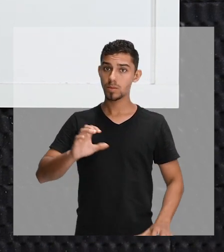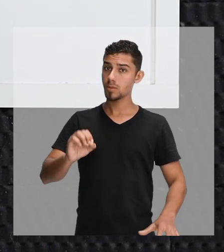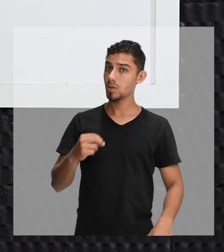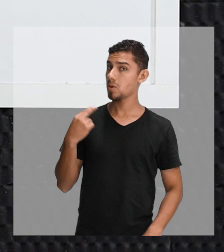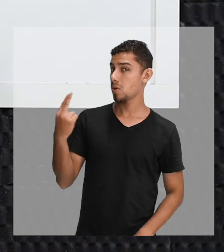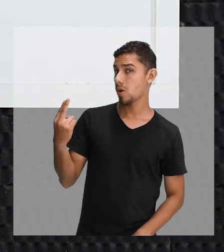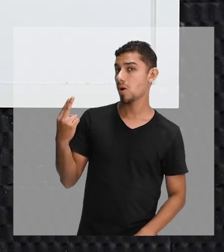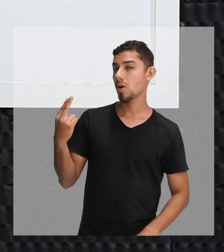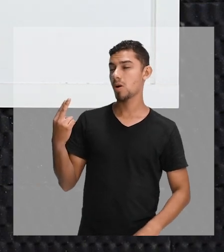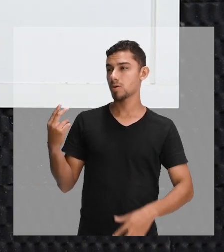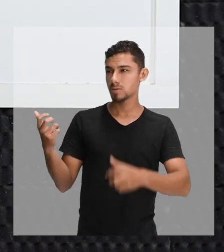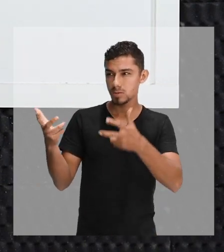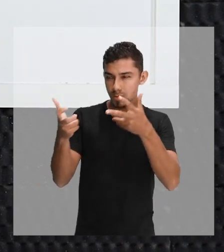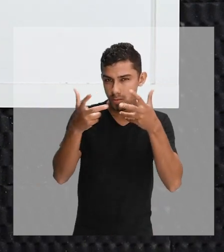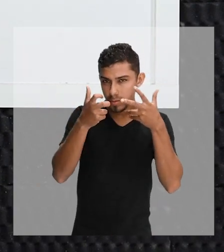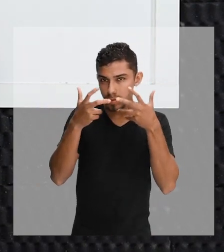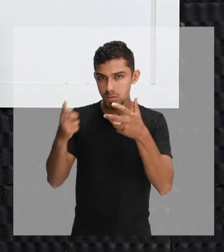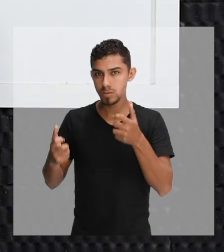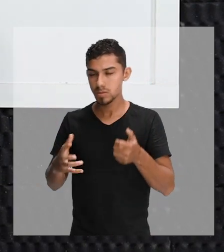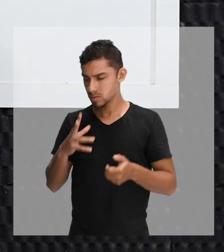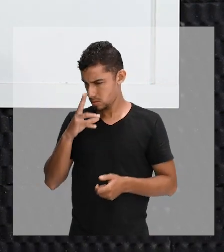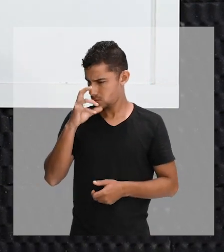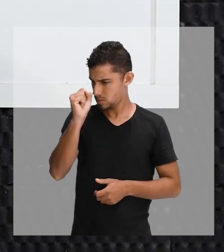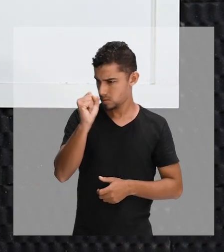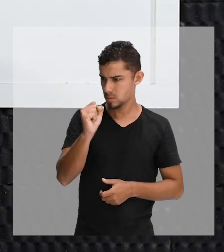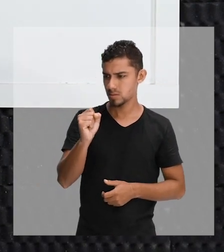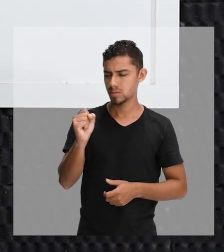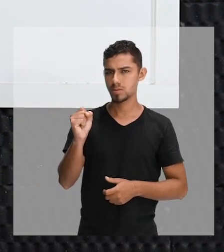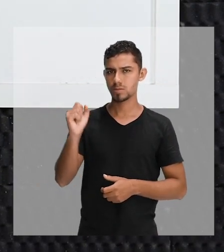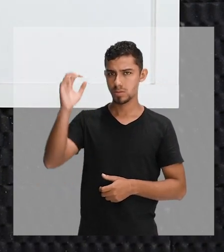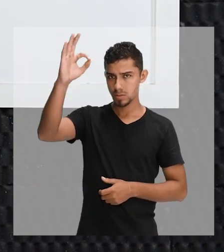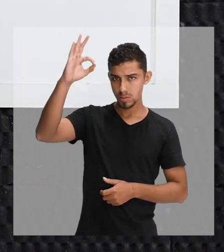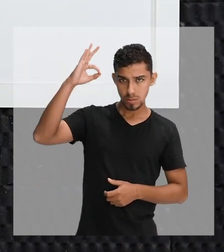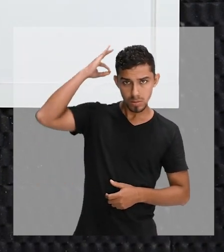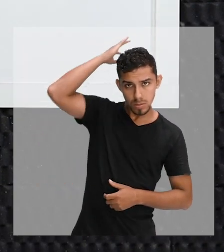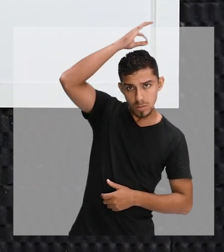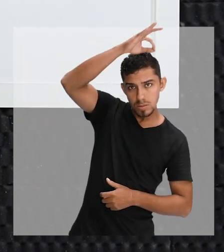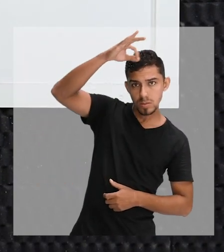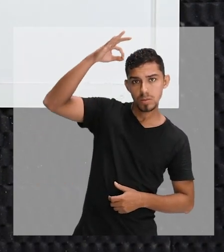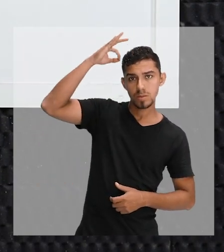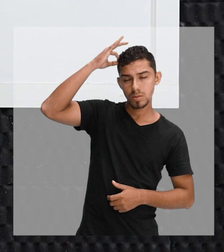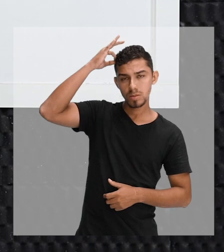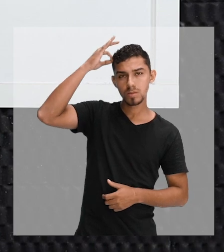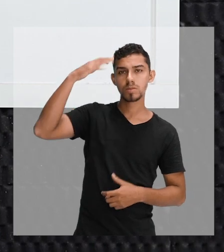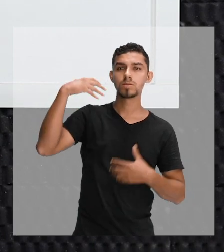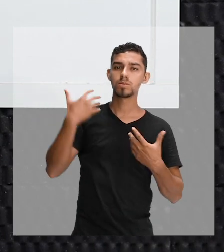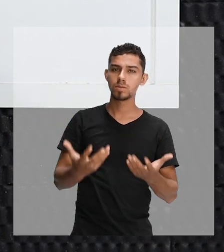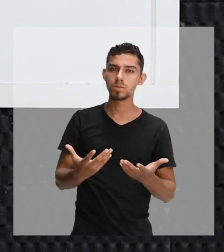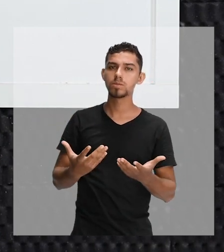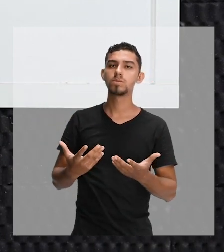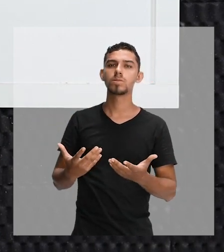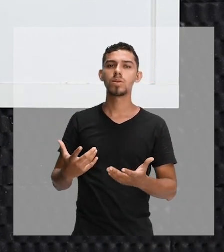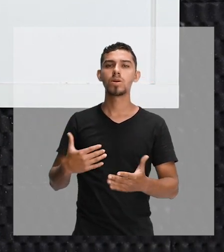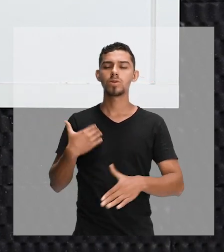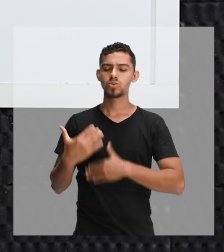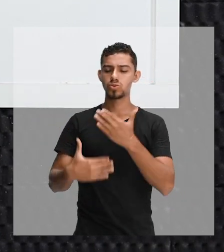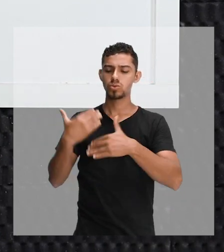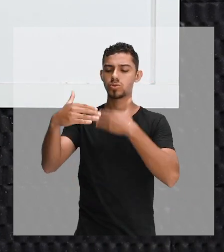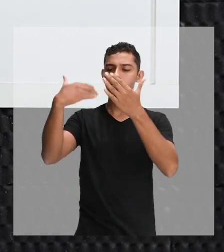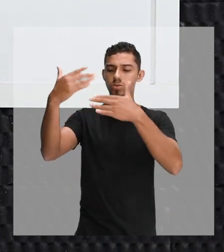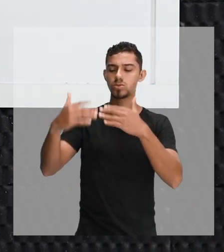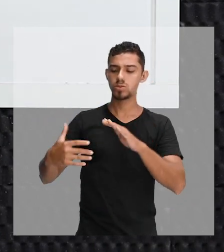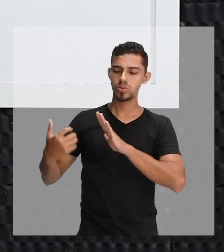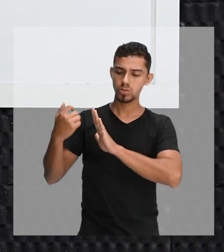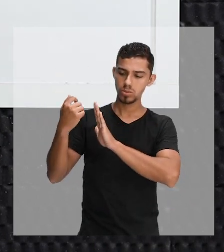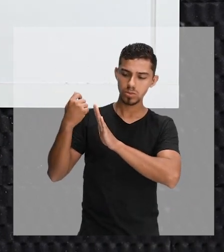ou pelo convencimento que esta espiritualidade, esta religião causava e levava até você, agora você vai ter que desenvolver